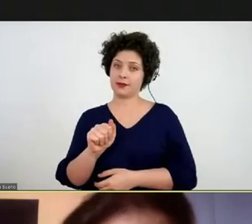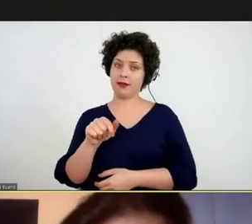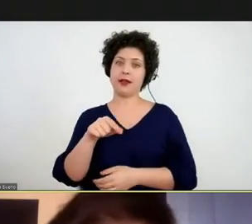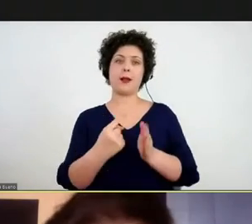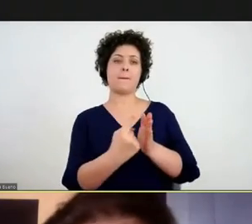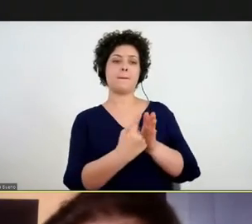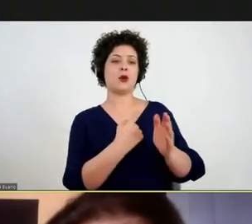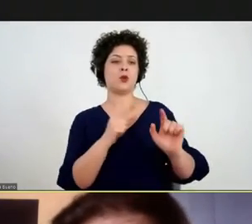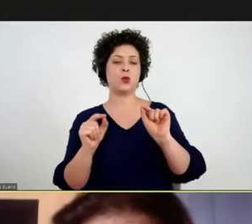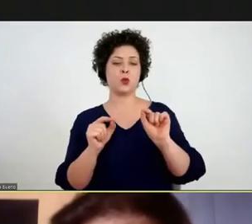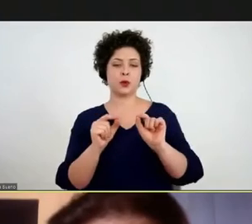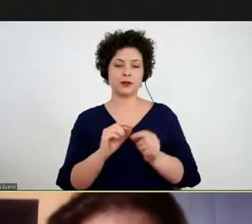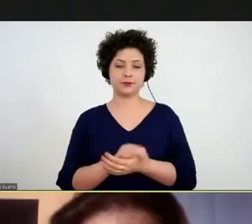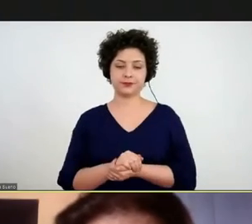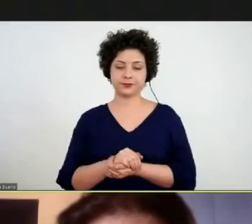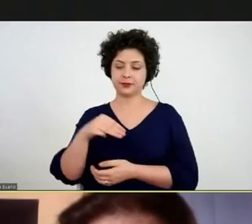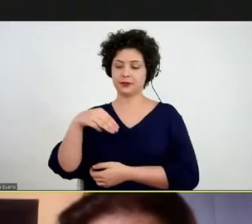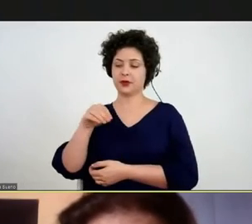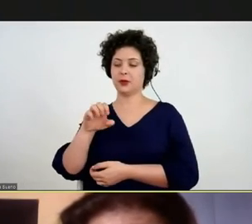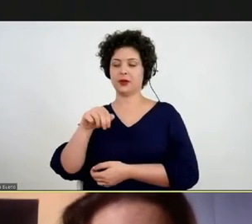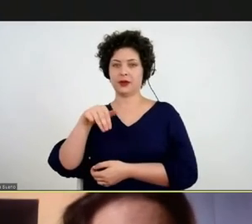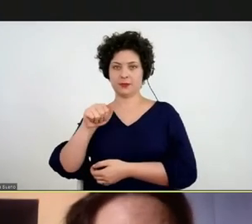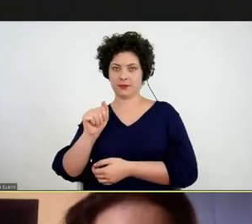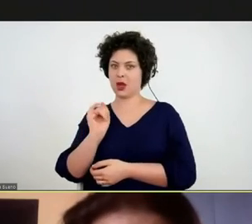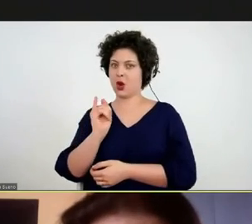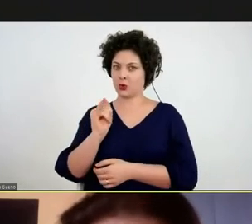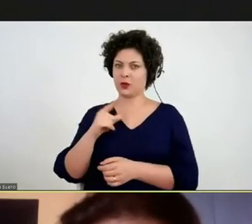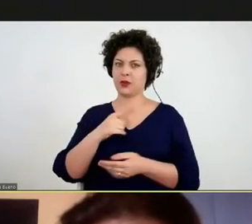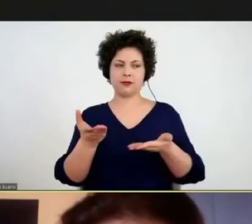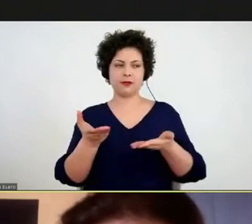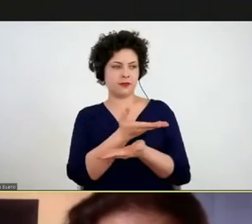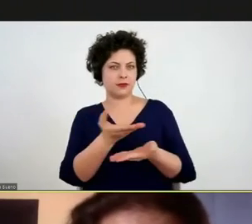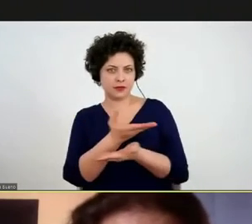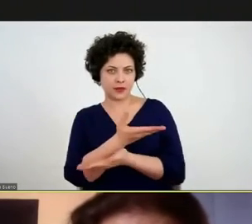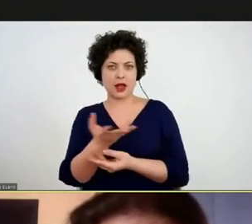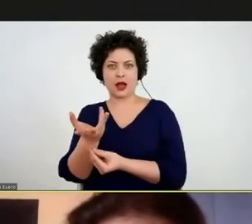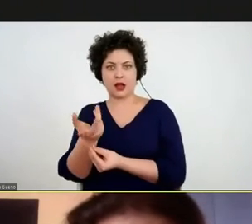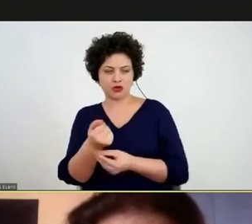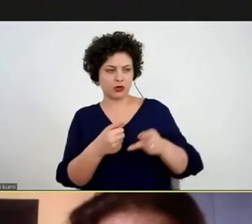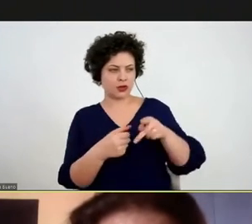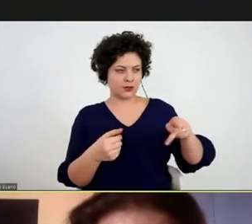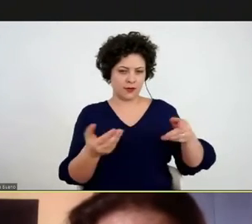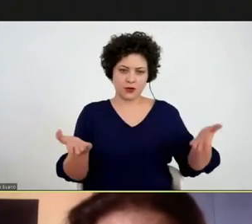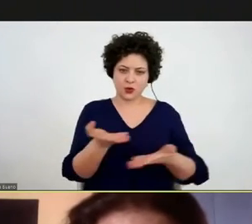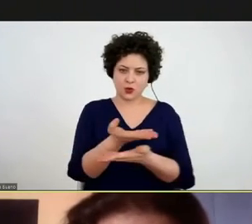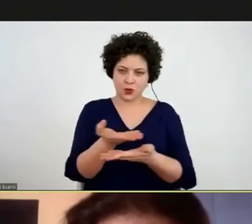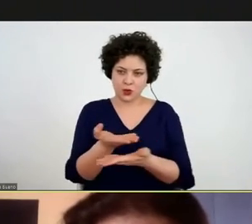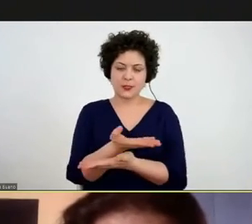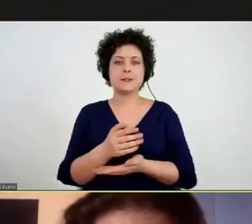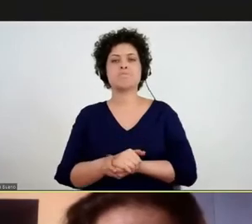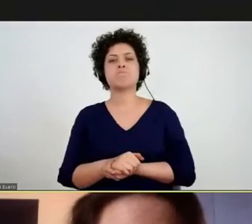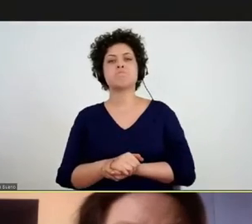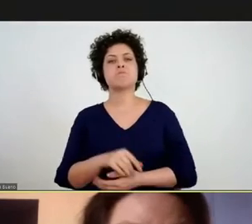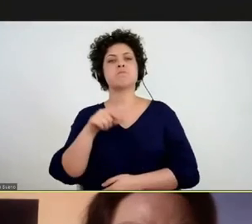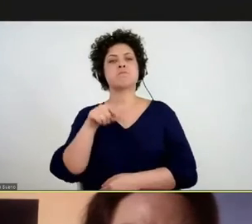o seguinte: a Moema afirmou que houve intercâmbio entre artistas e professores. Nessa